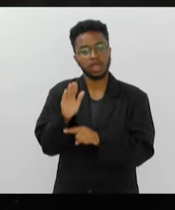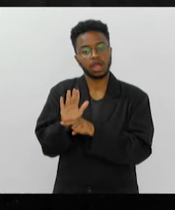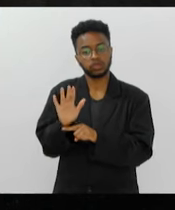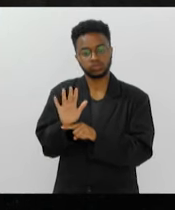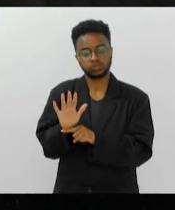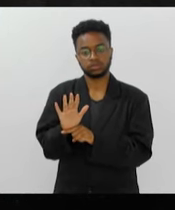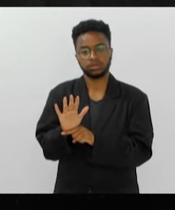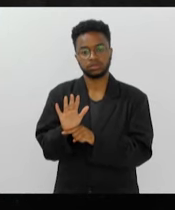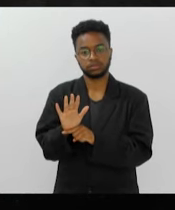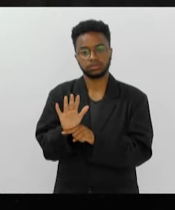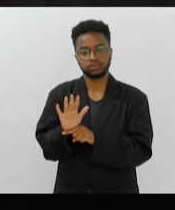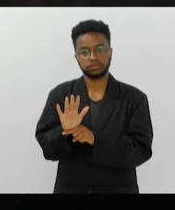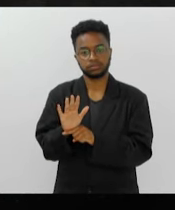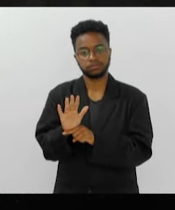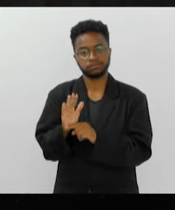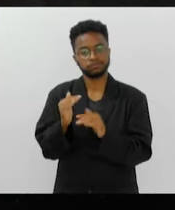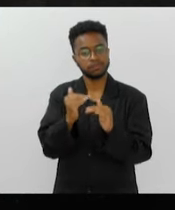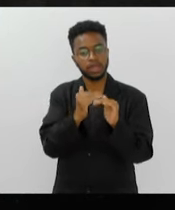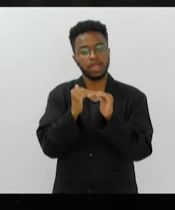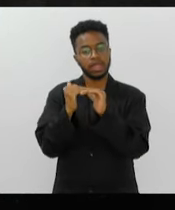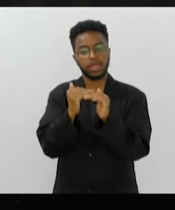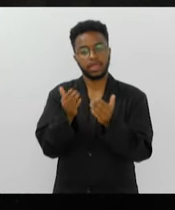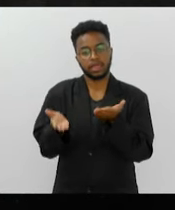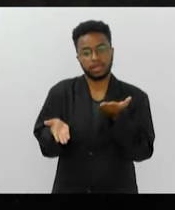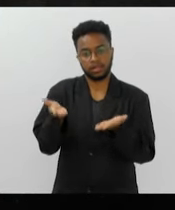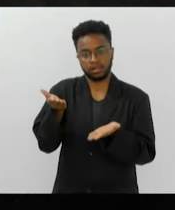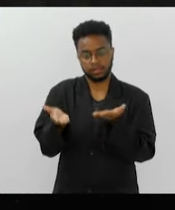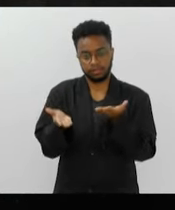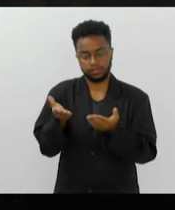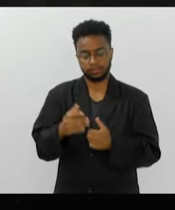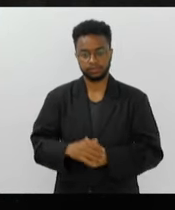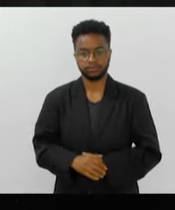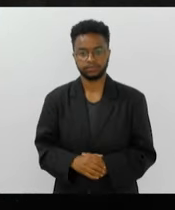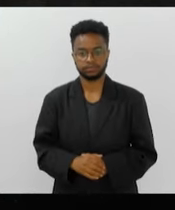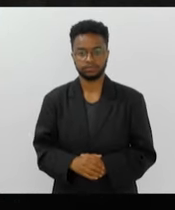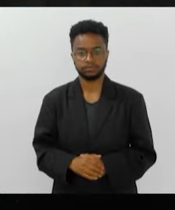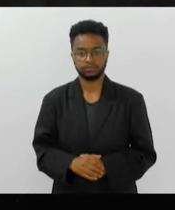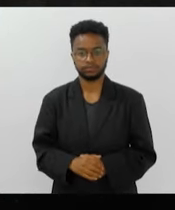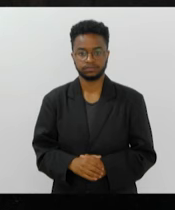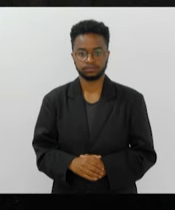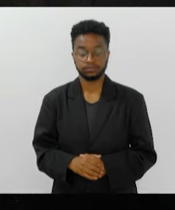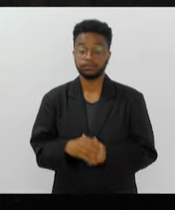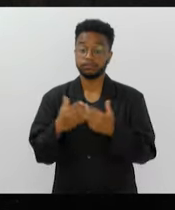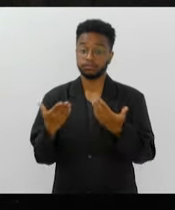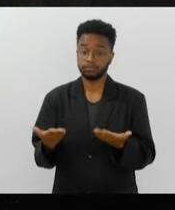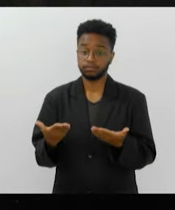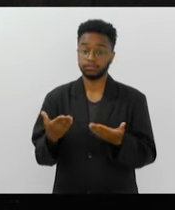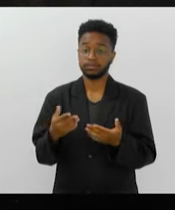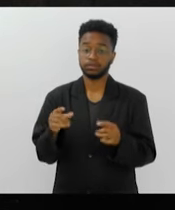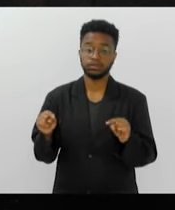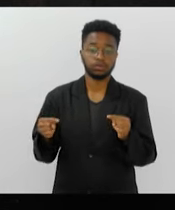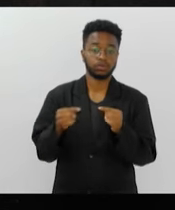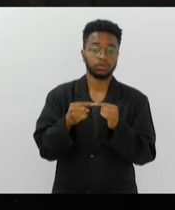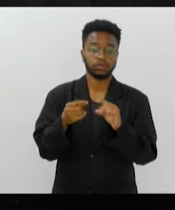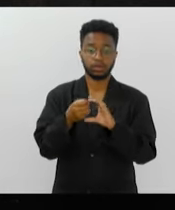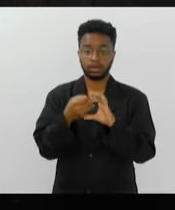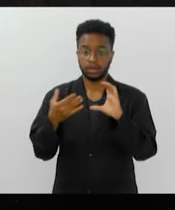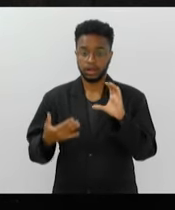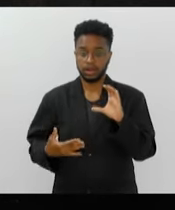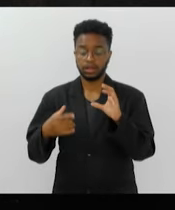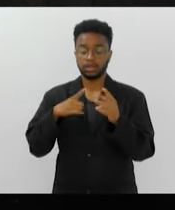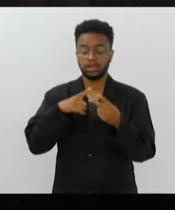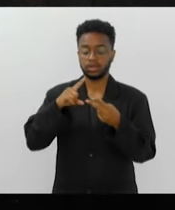nesse equilíbrio mitigador e dentro desse aspecto há duas